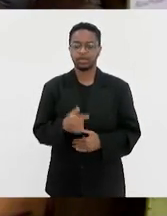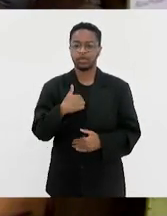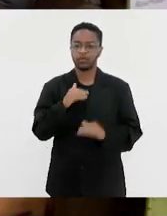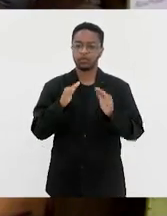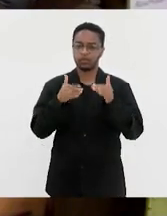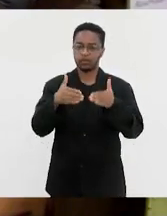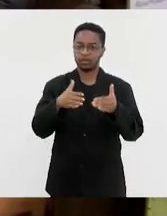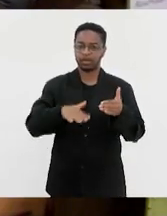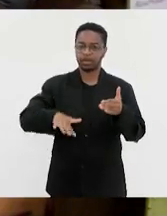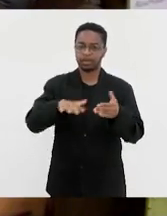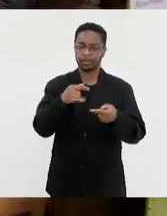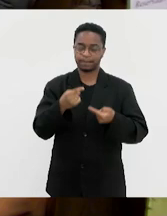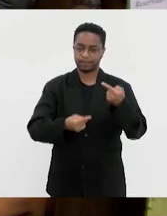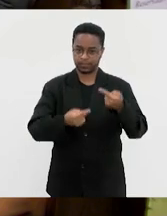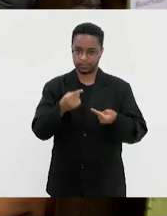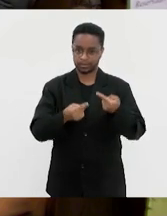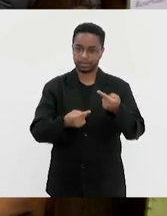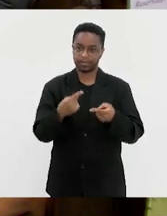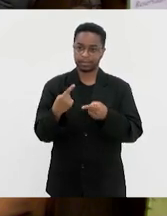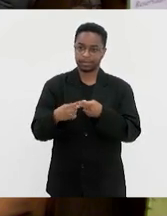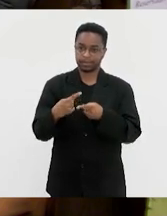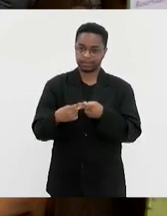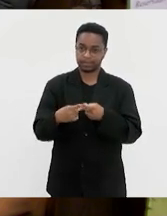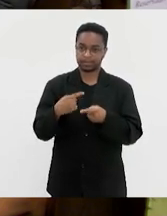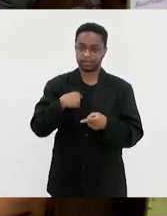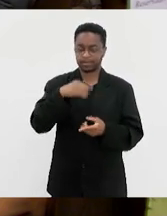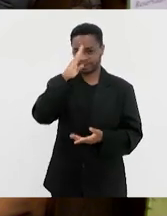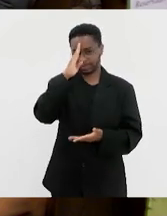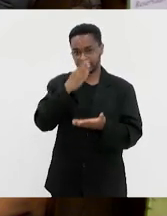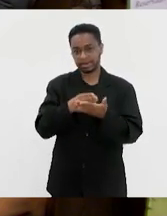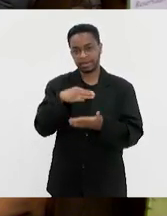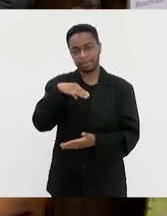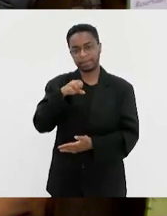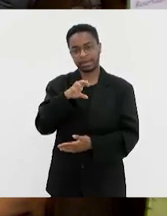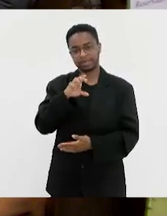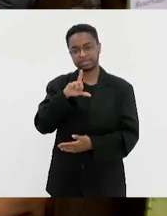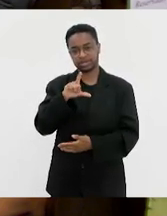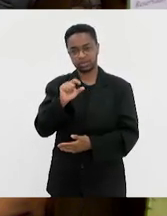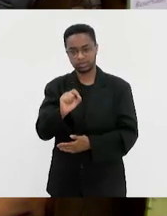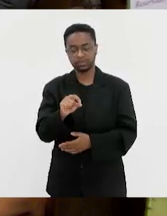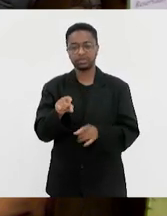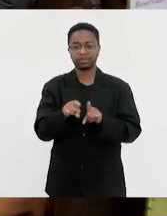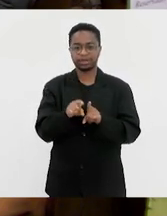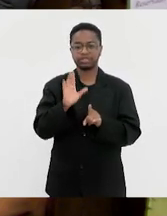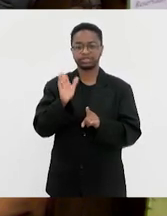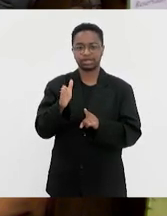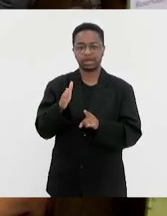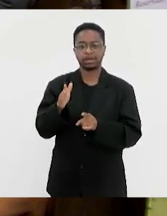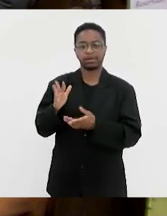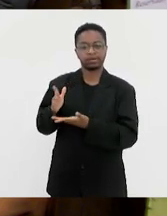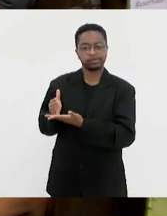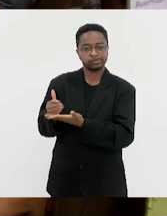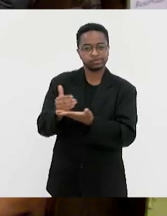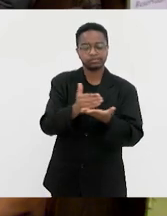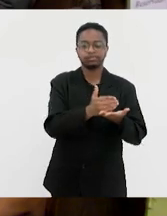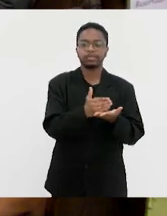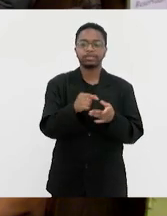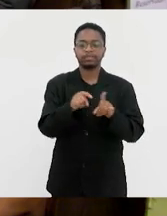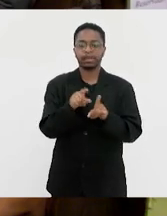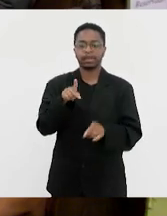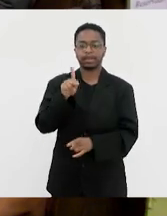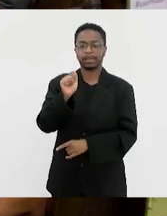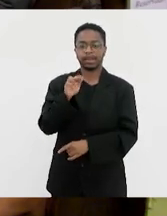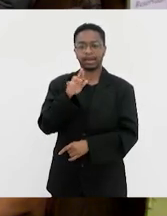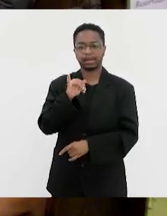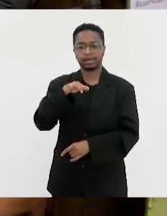porque eu acho que o Marcelo já fez um apanhado grande, a Karine, minha filha, também, pela sua relação que me